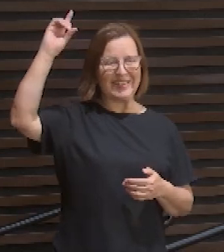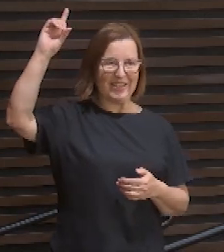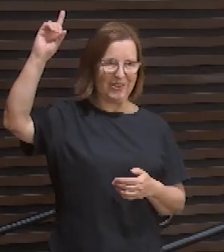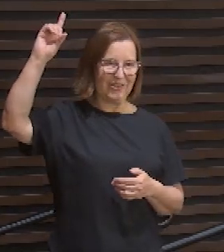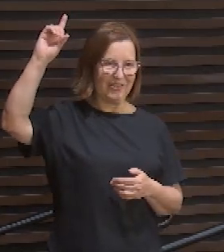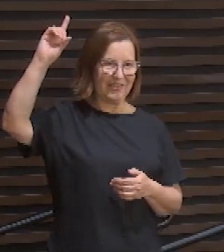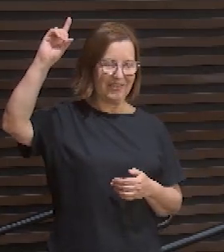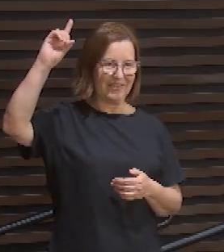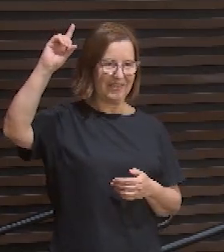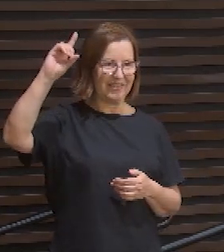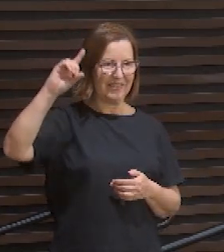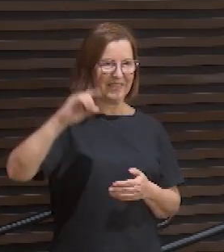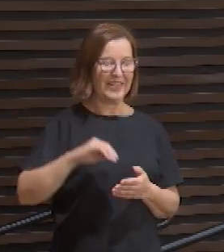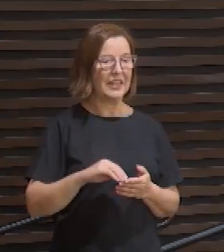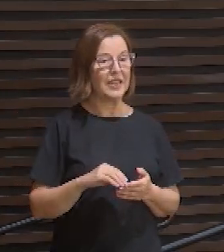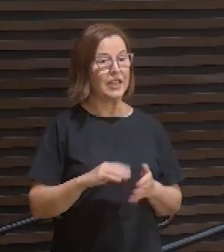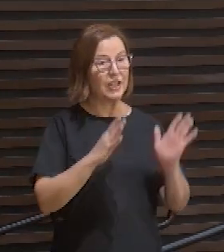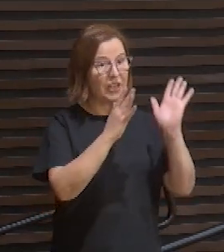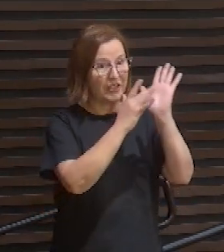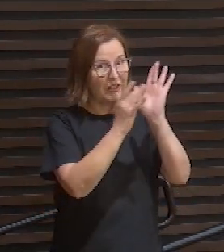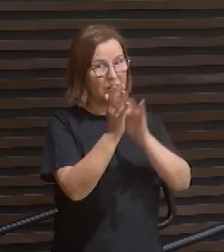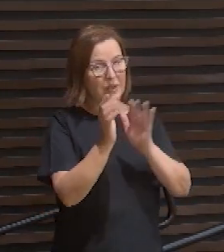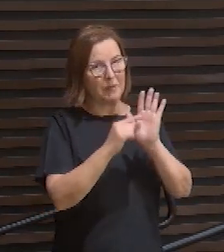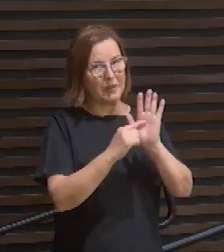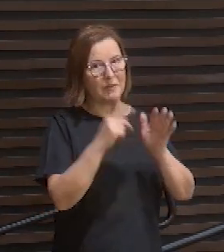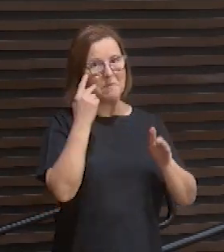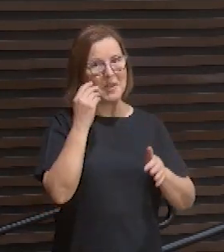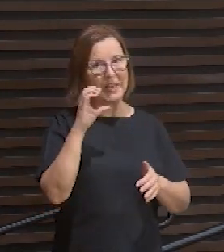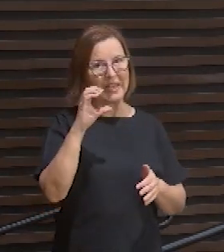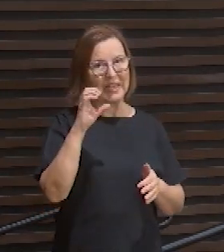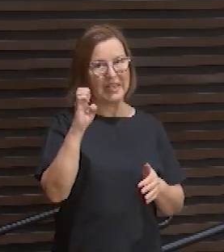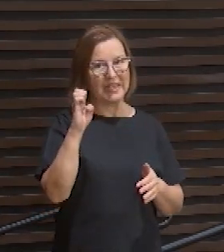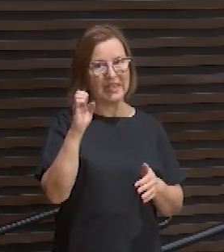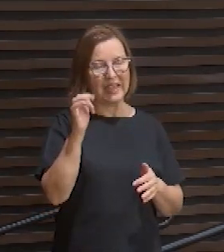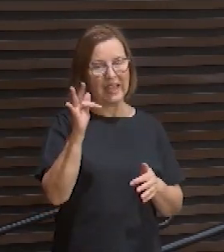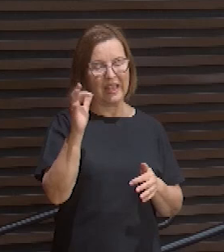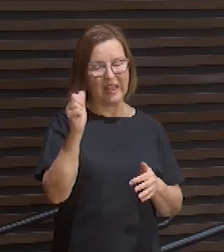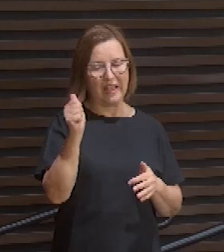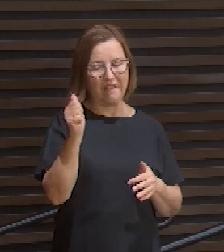que ele apareceu a Cefas e depois aos 12.